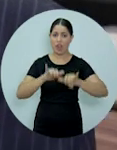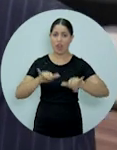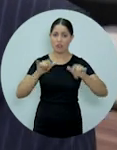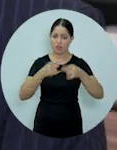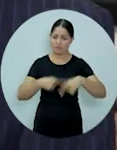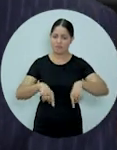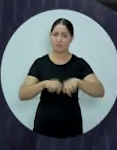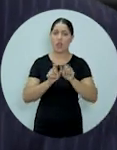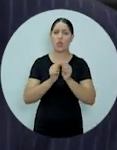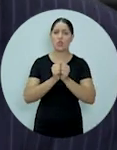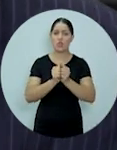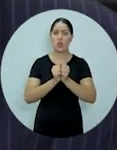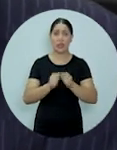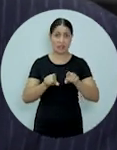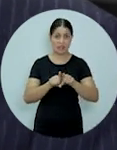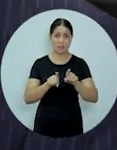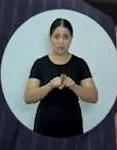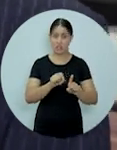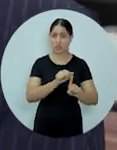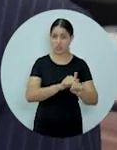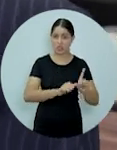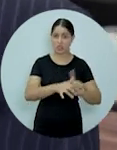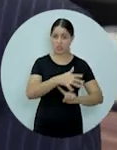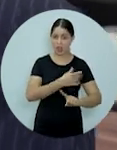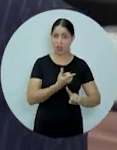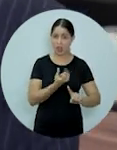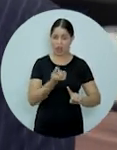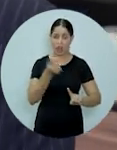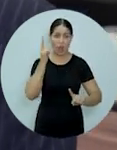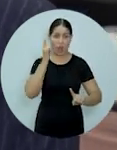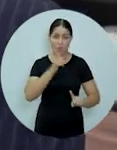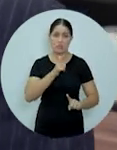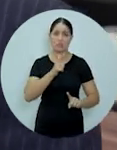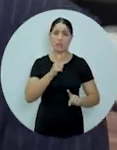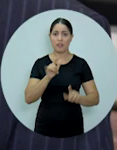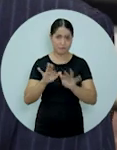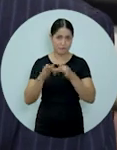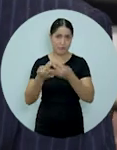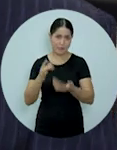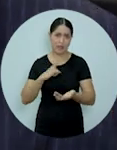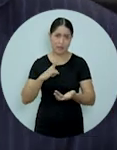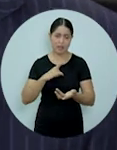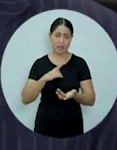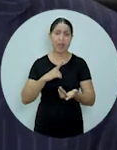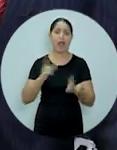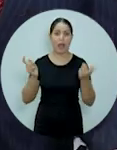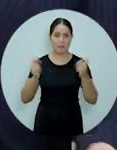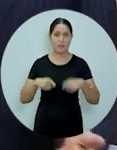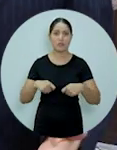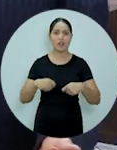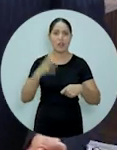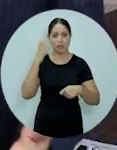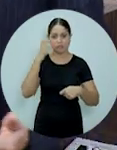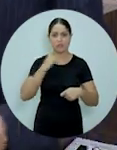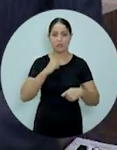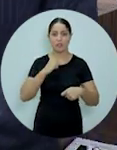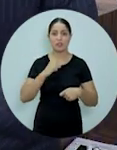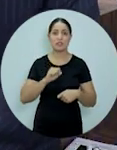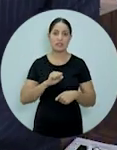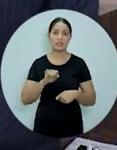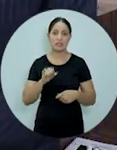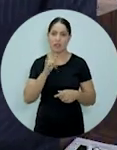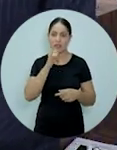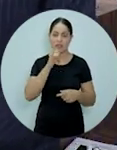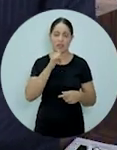de afeto, condições sociais e materiais para assumir uma família, como naturalmente teria